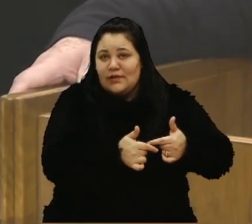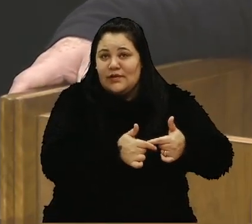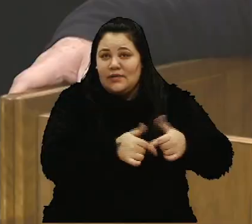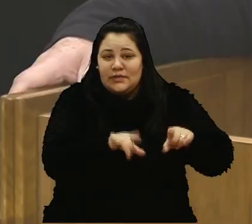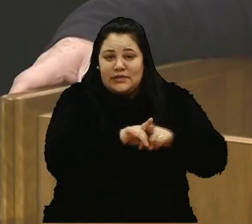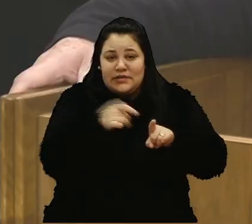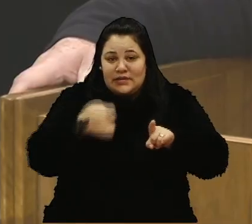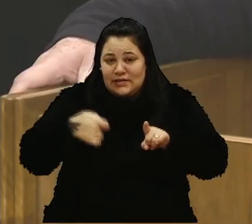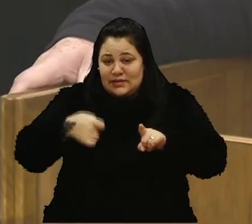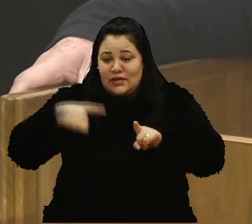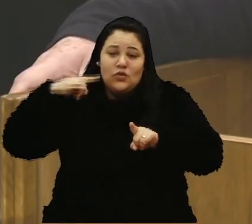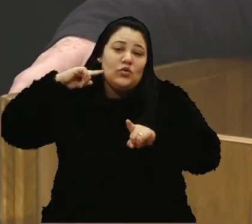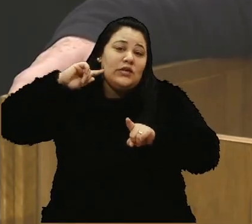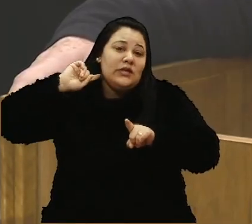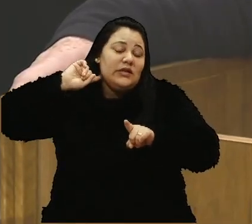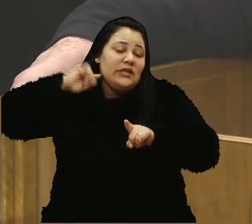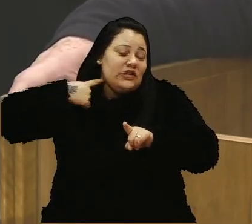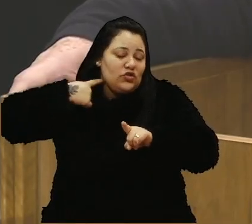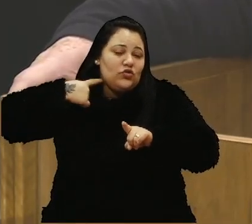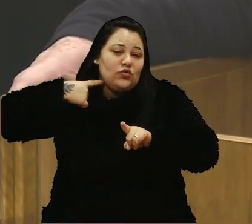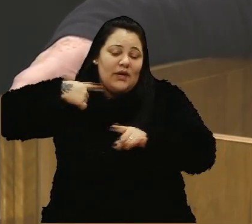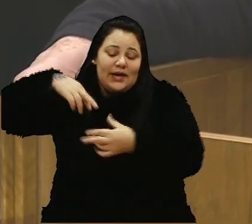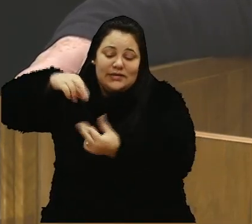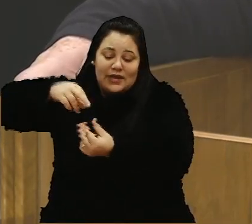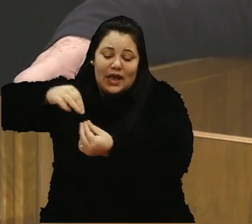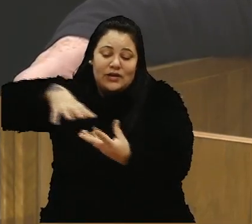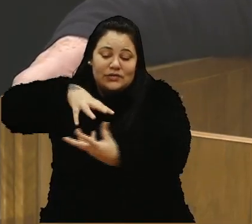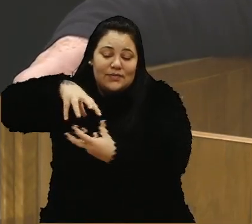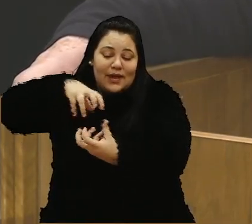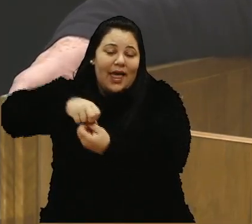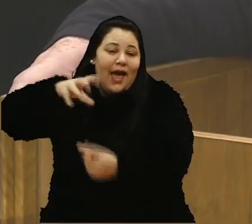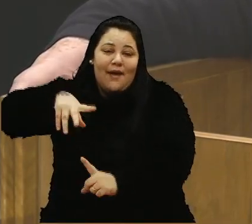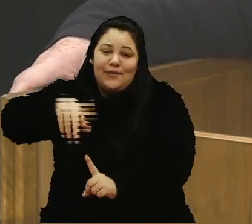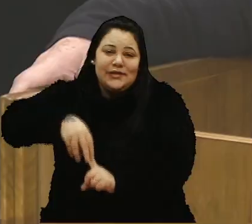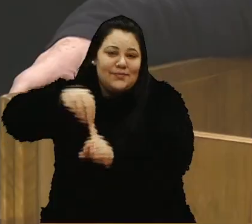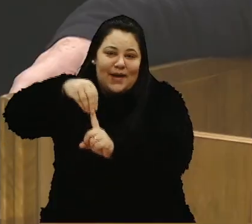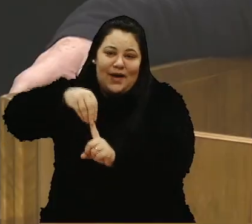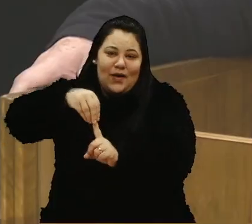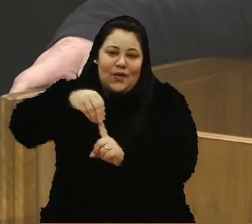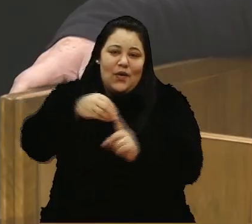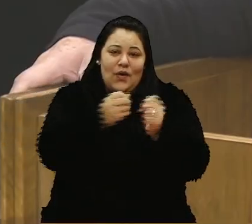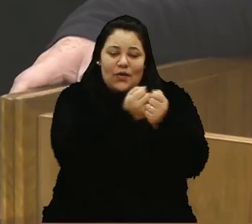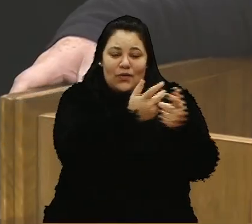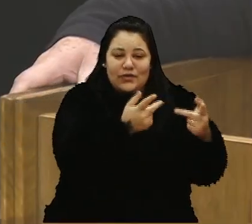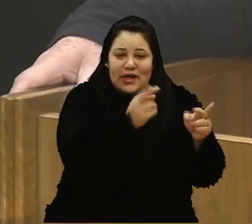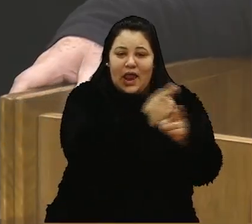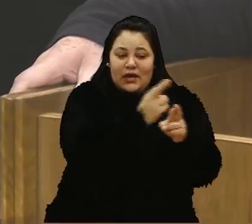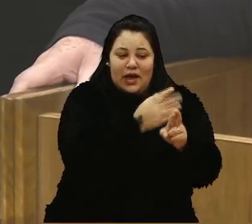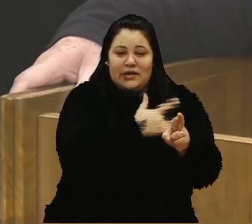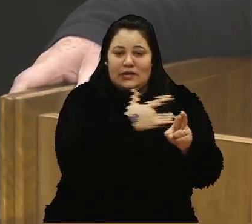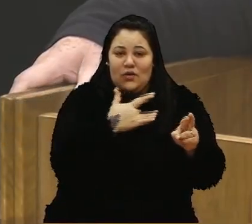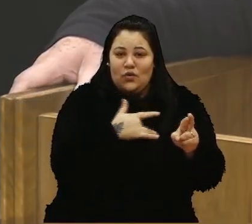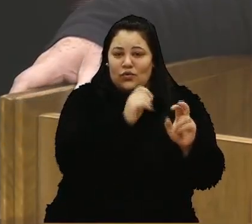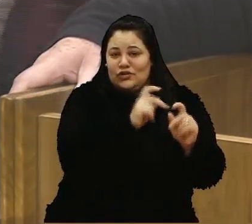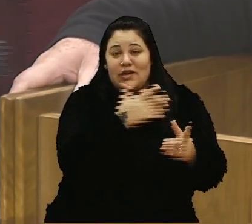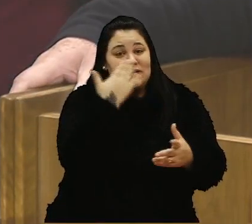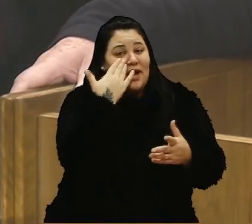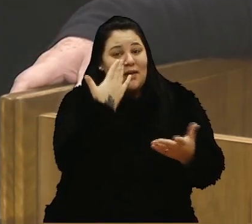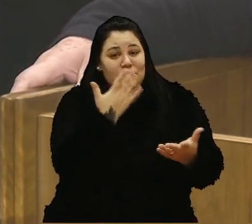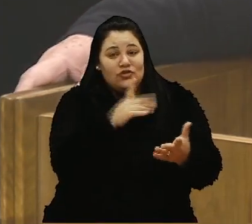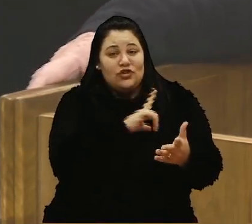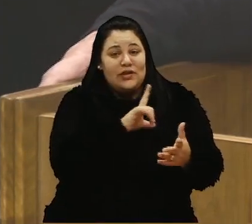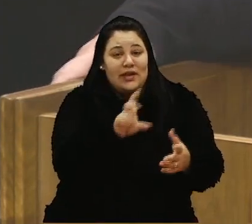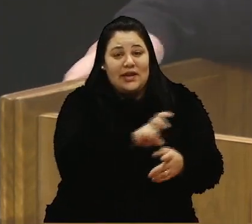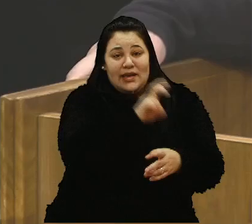lixo. A questão do lixo é fundamental. Trabalhar as questões de saúde, quem sabe, já tem a quinta coordenadoria